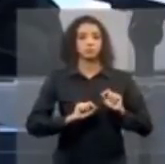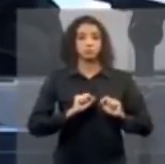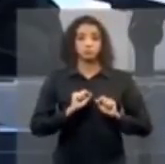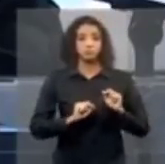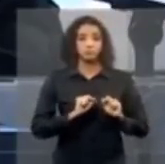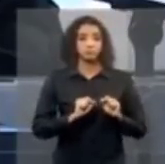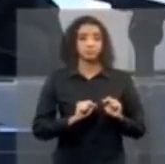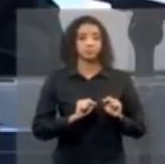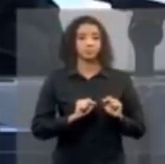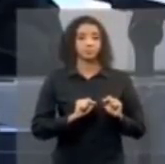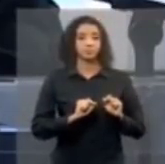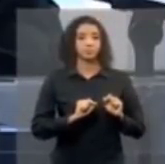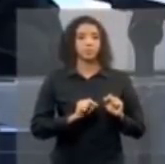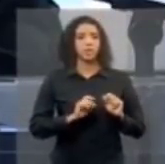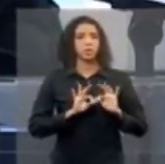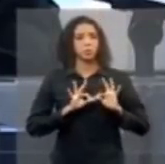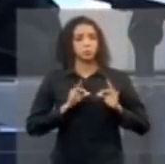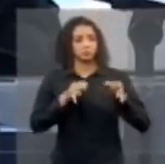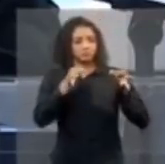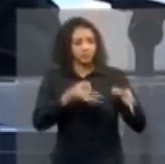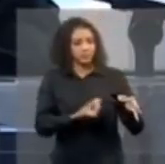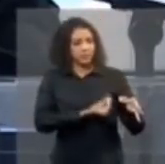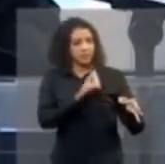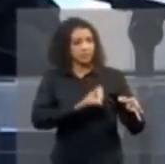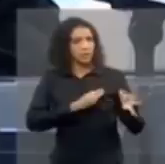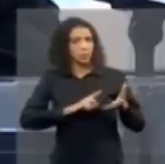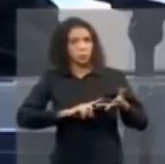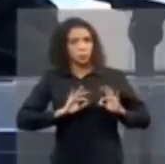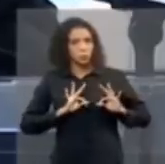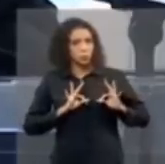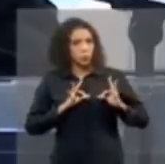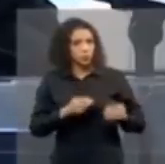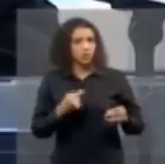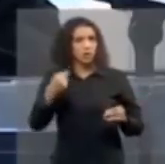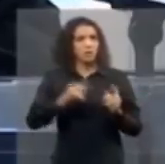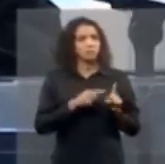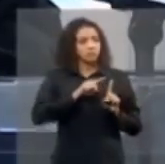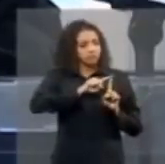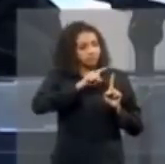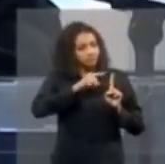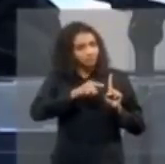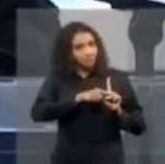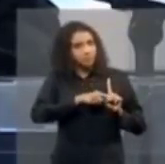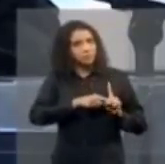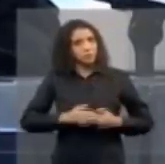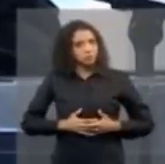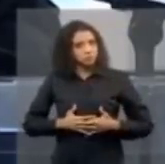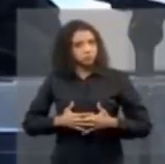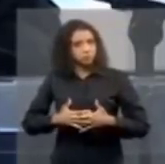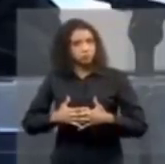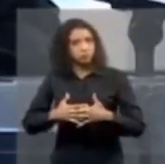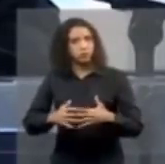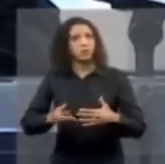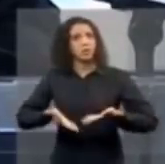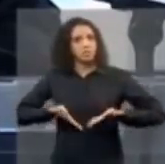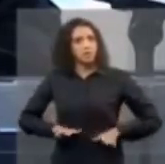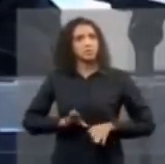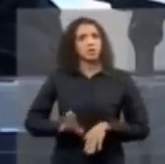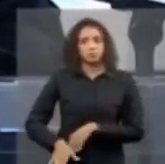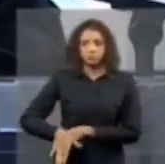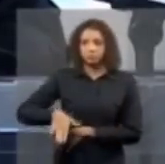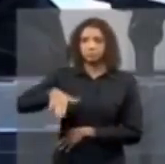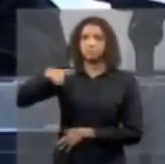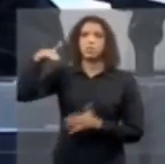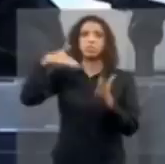integralidade, inviolabilidade e dignidade da vida humana desde a sua concepção até a sua morte natural.